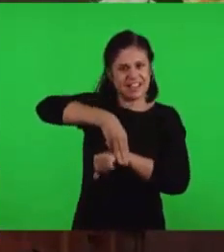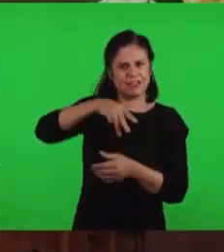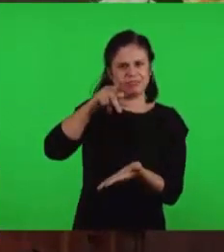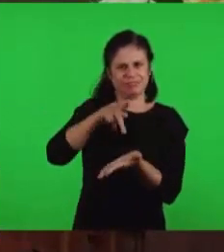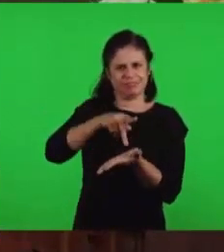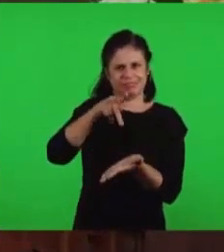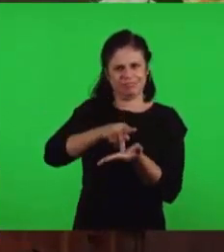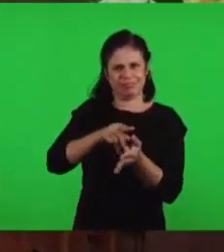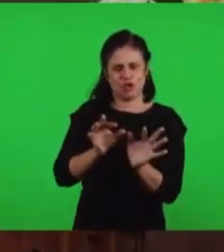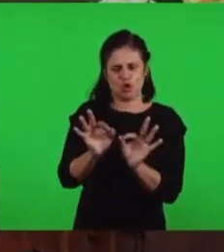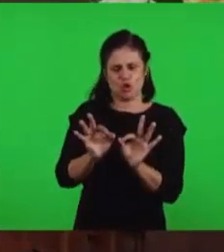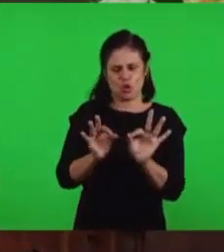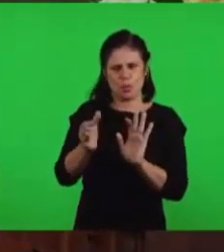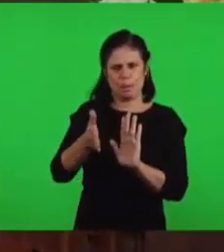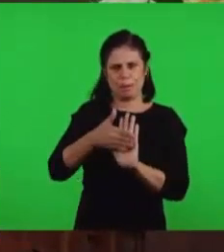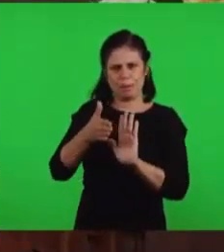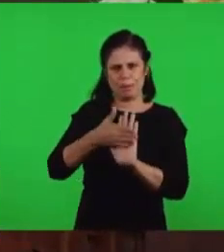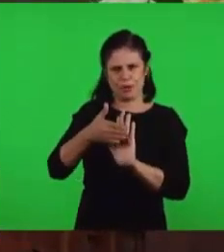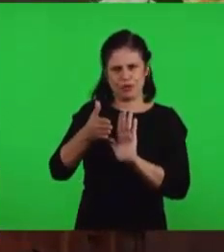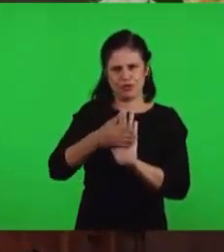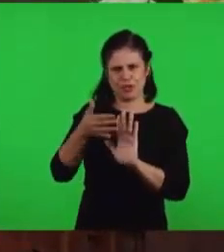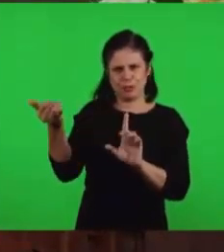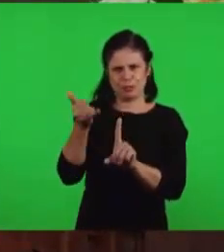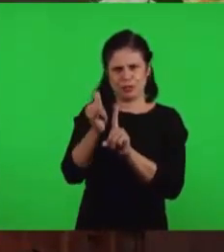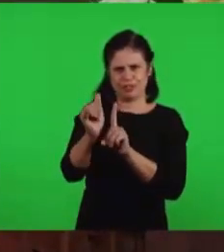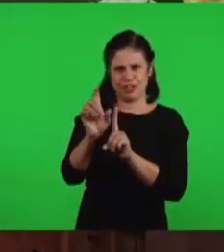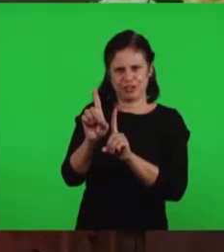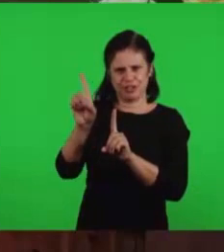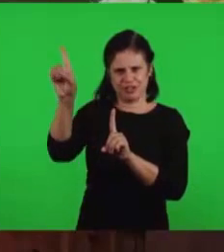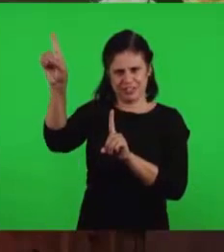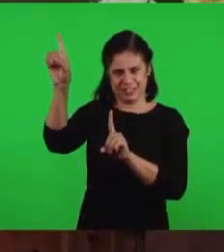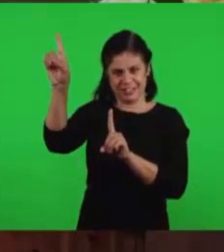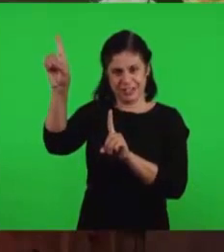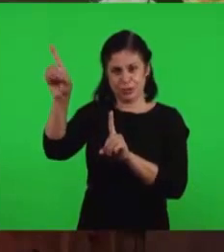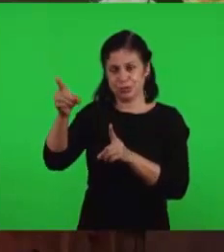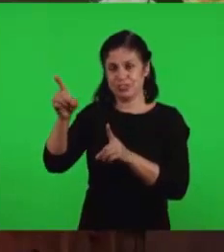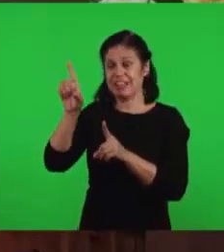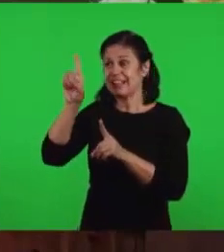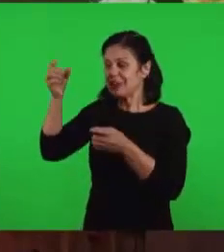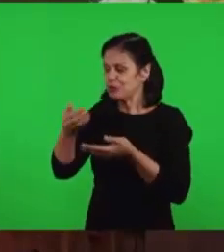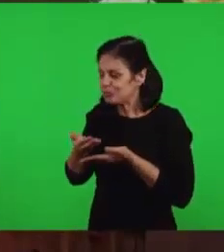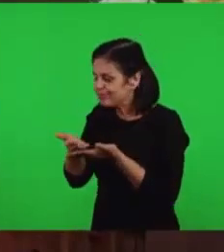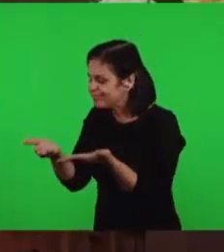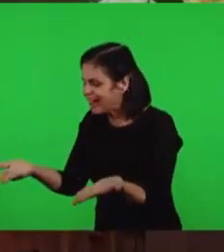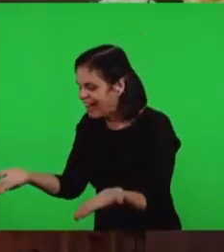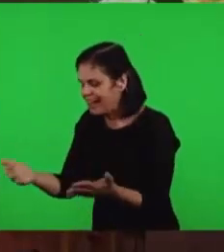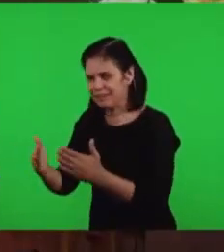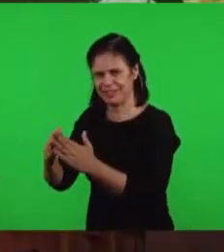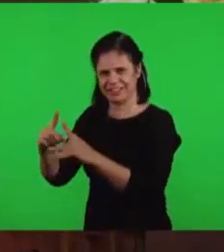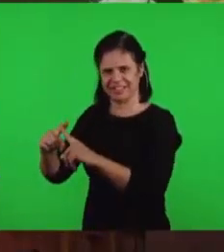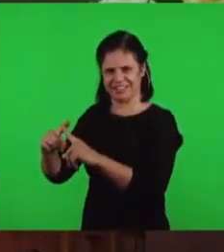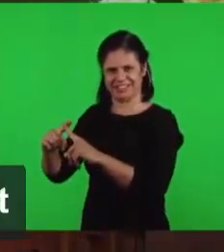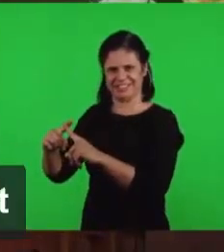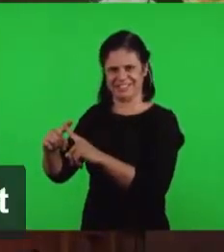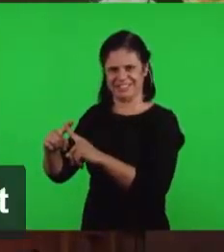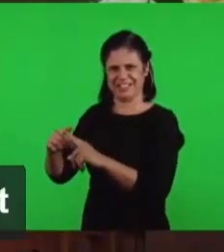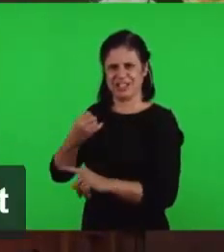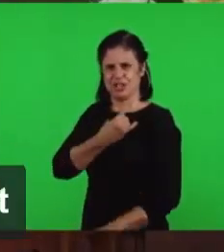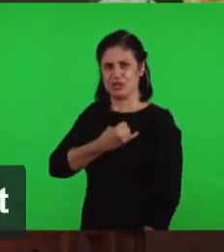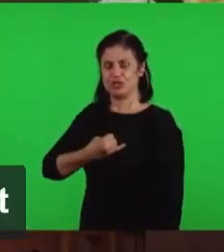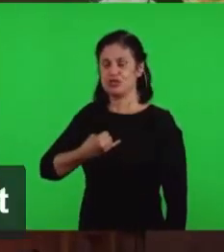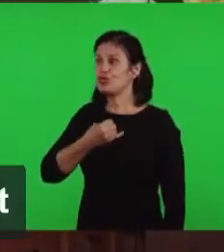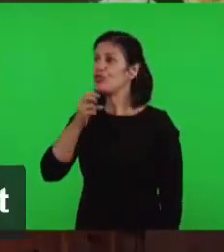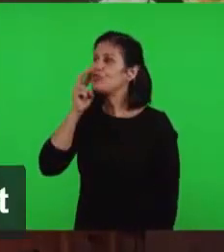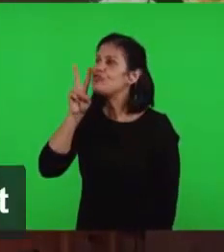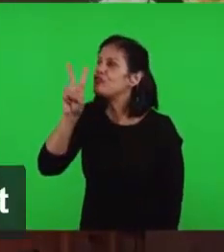projeto o profeta de Deus tá todo aqui do lado de fora para a igreja o João João vê isso do